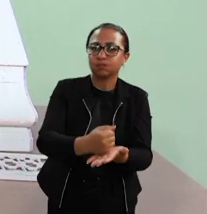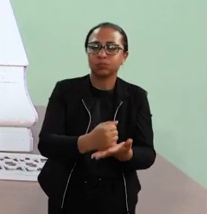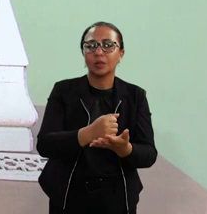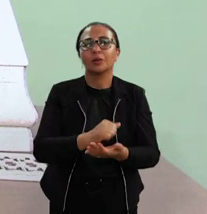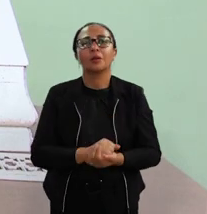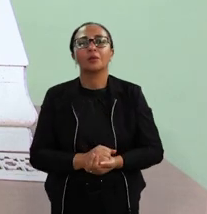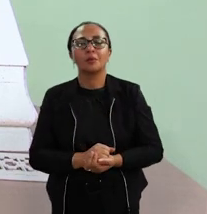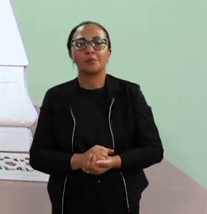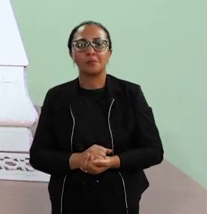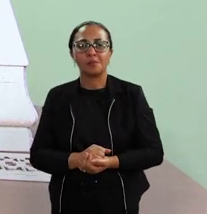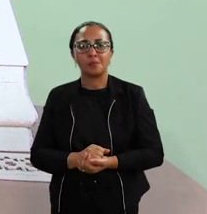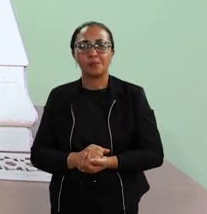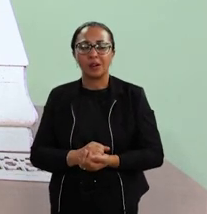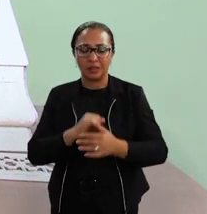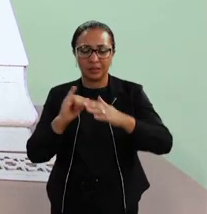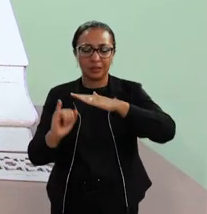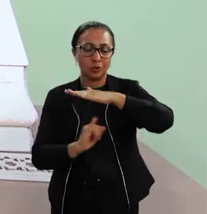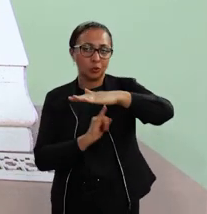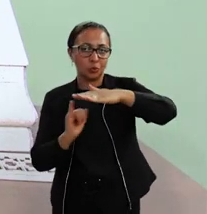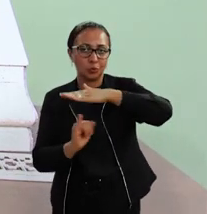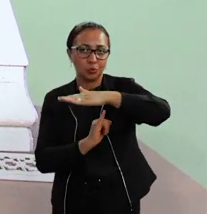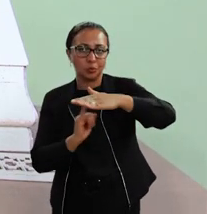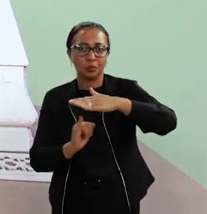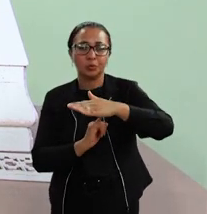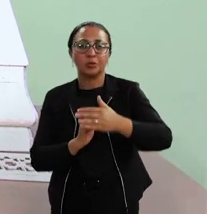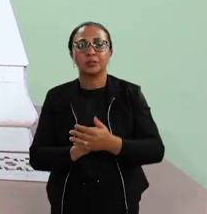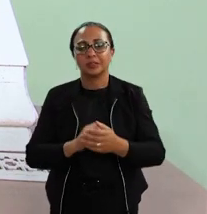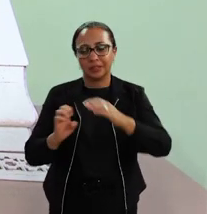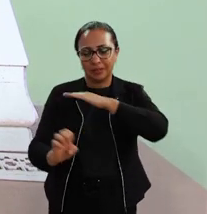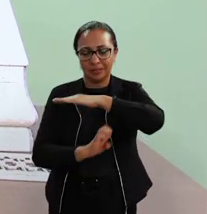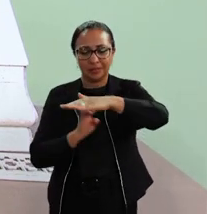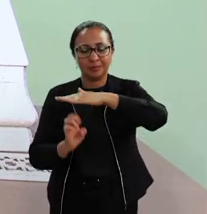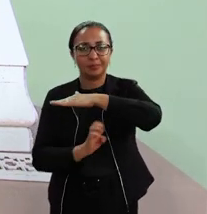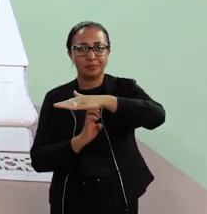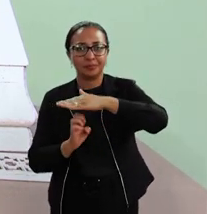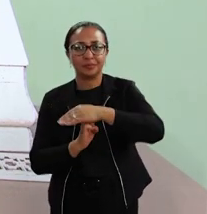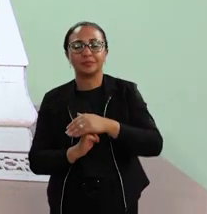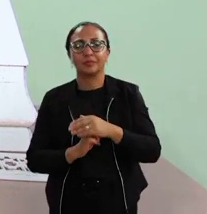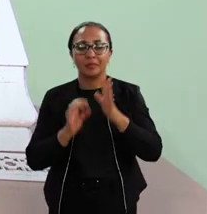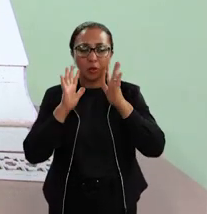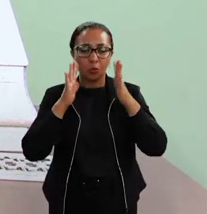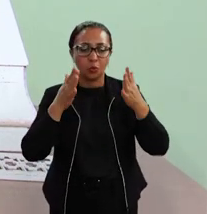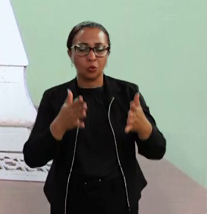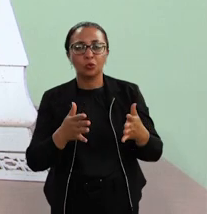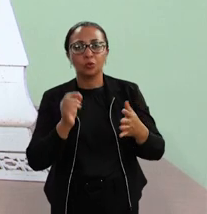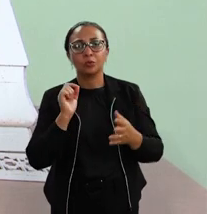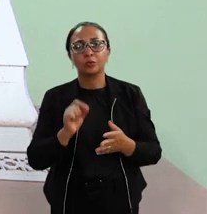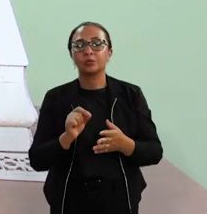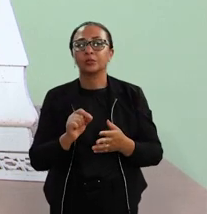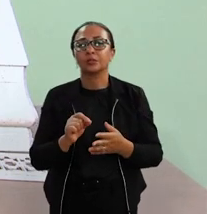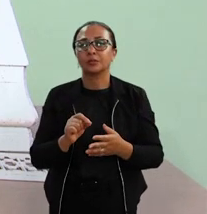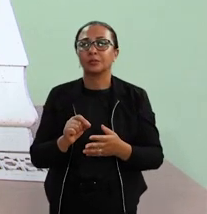apoio das instituições, das empresas, né? No sentido